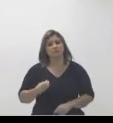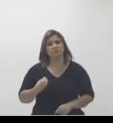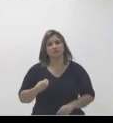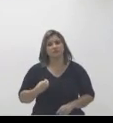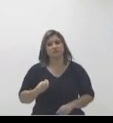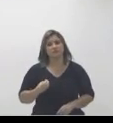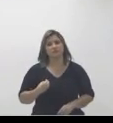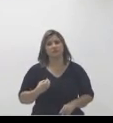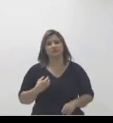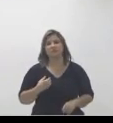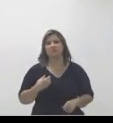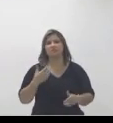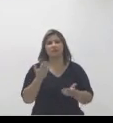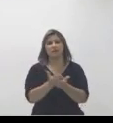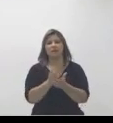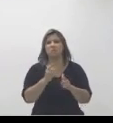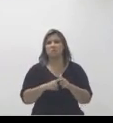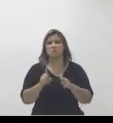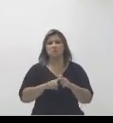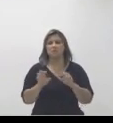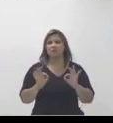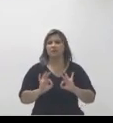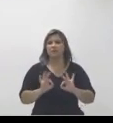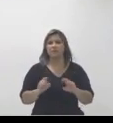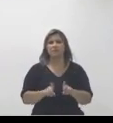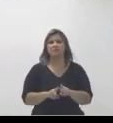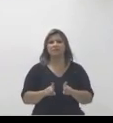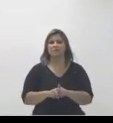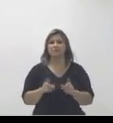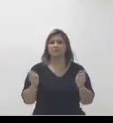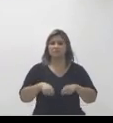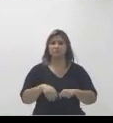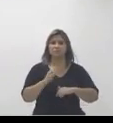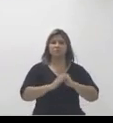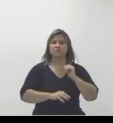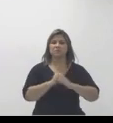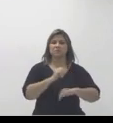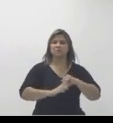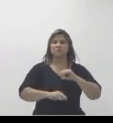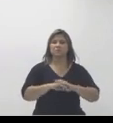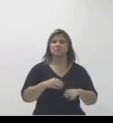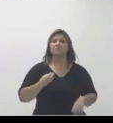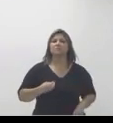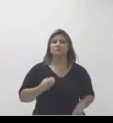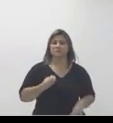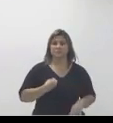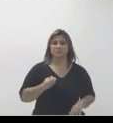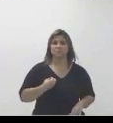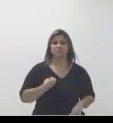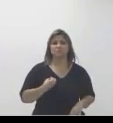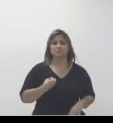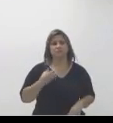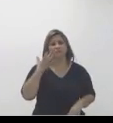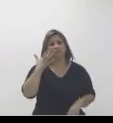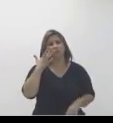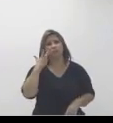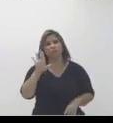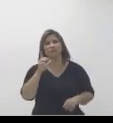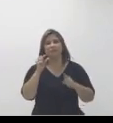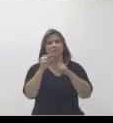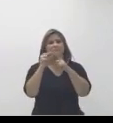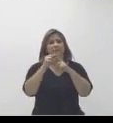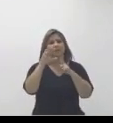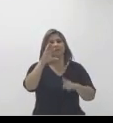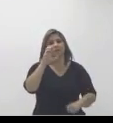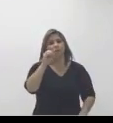eu não quebro vínculo que eu tenha a possibilidade de executar seus projetos de vida os controladores não sei se o termo controlado